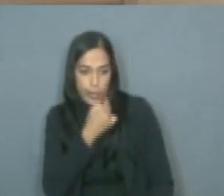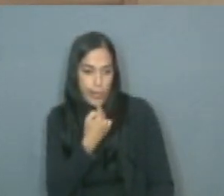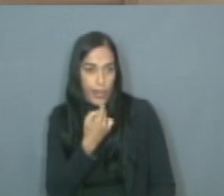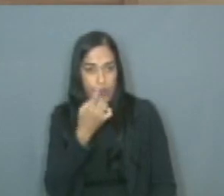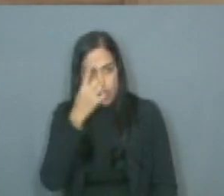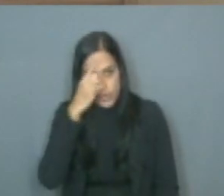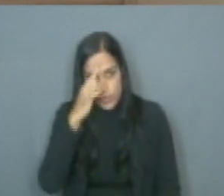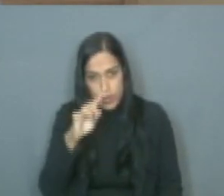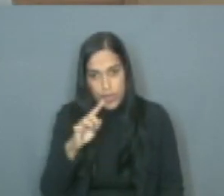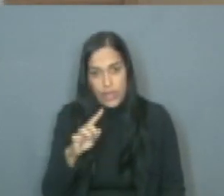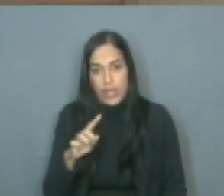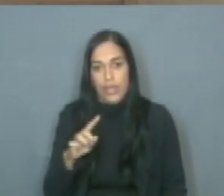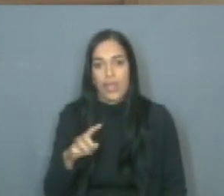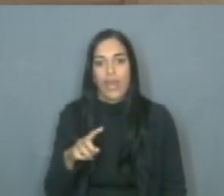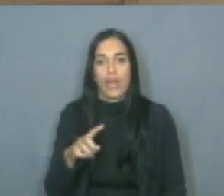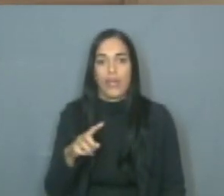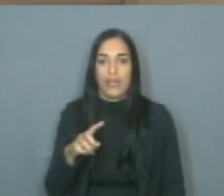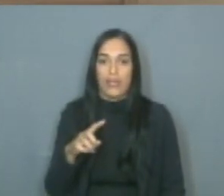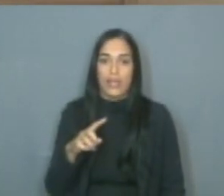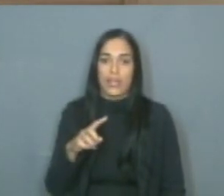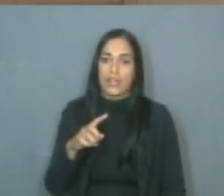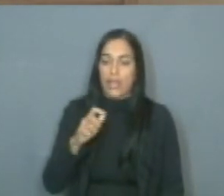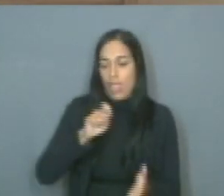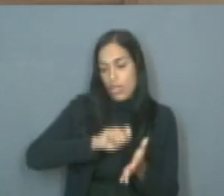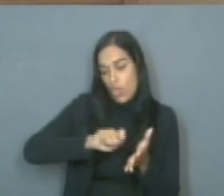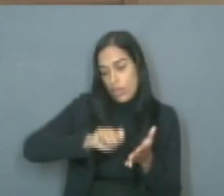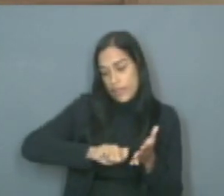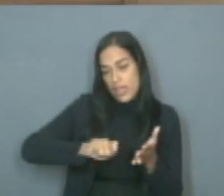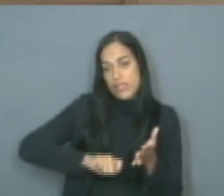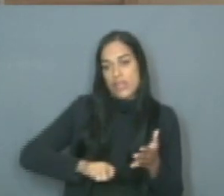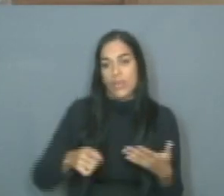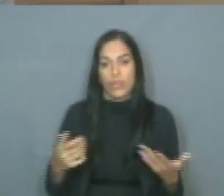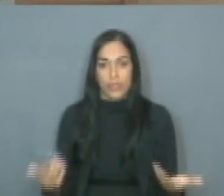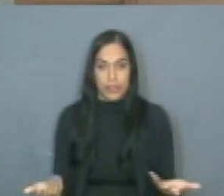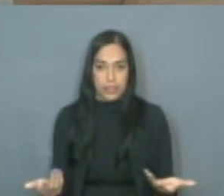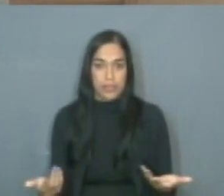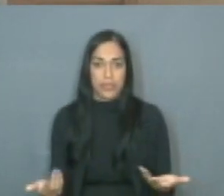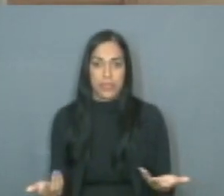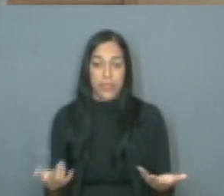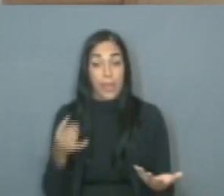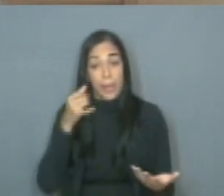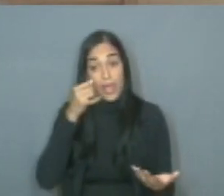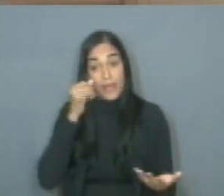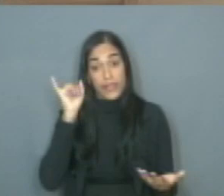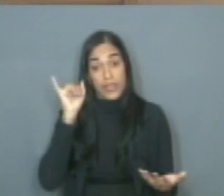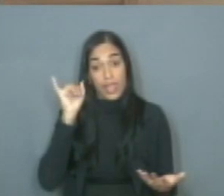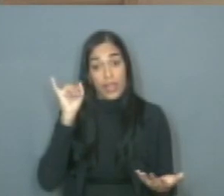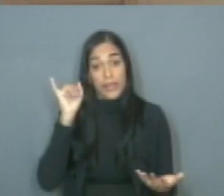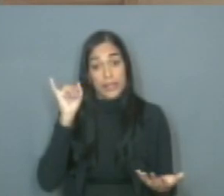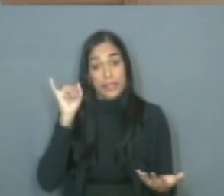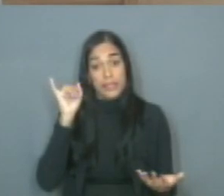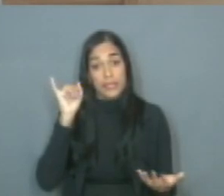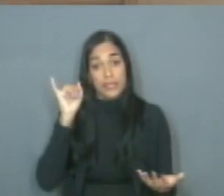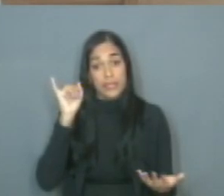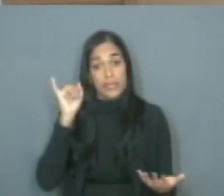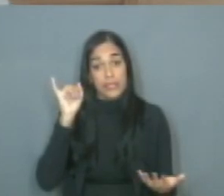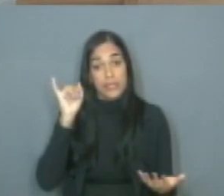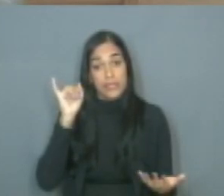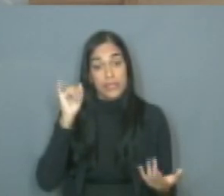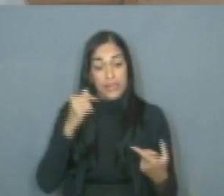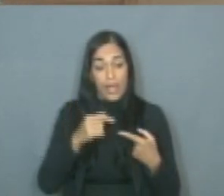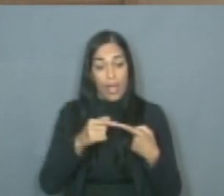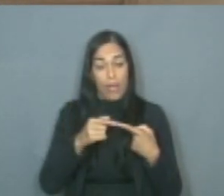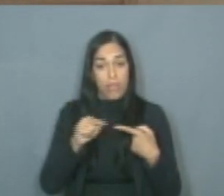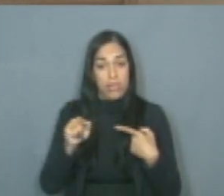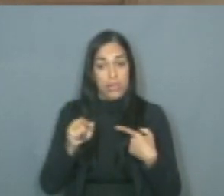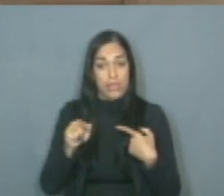dia depois dessa determinada notificação, exatamente para evitar esse desencontro